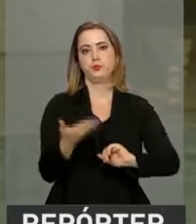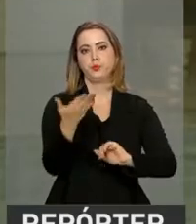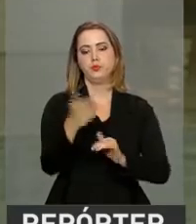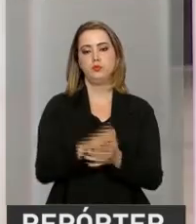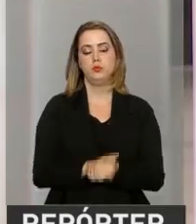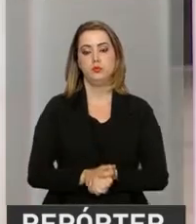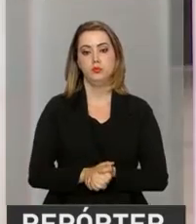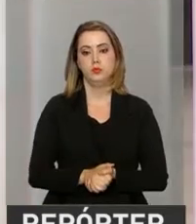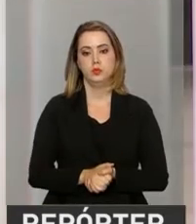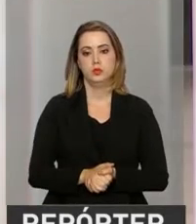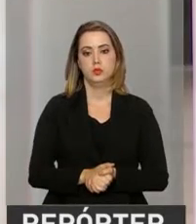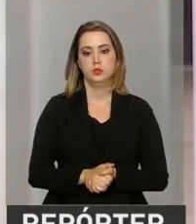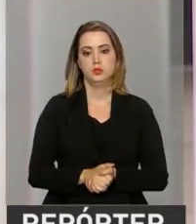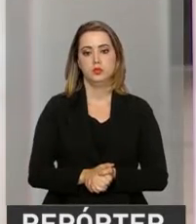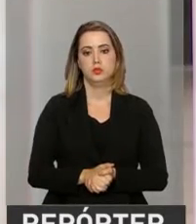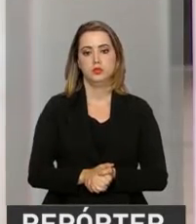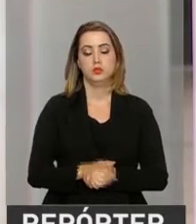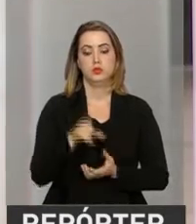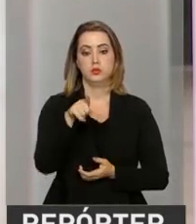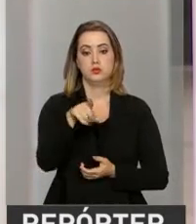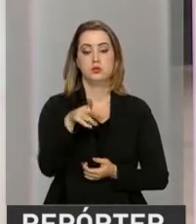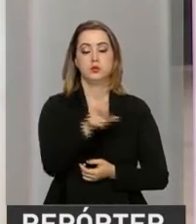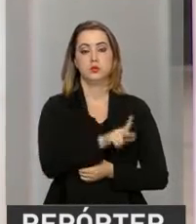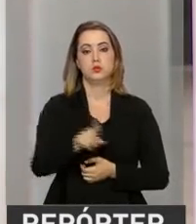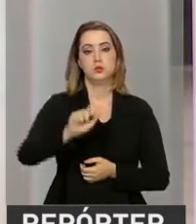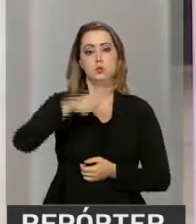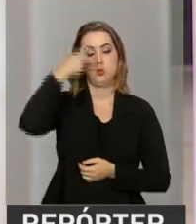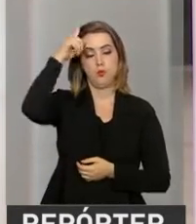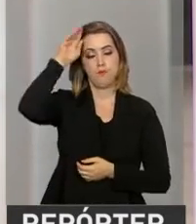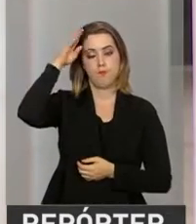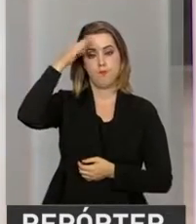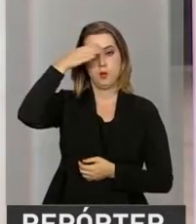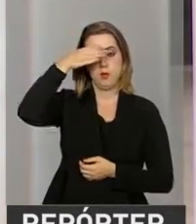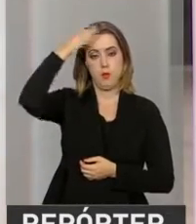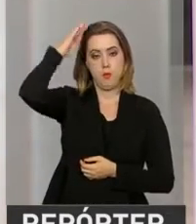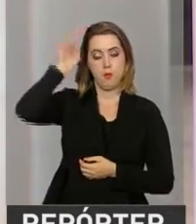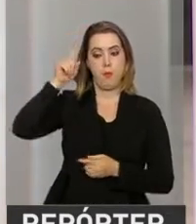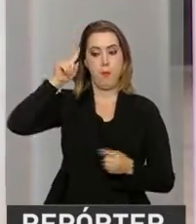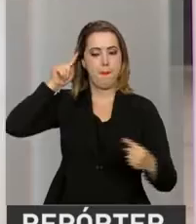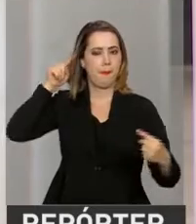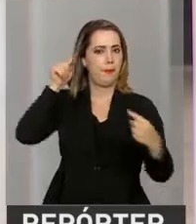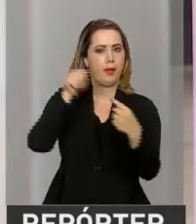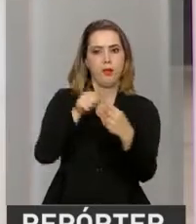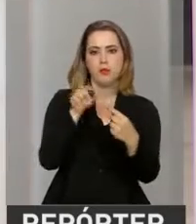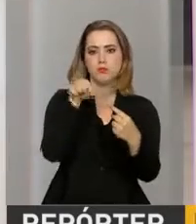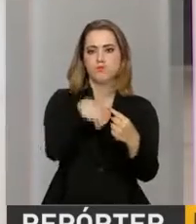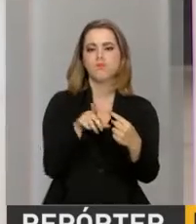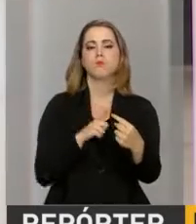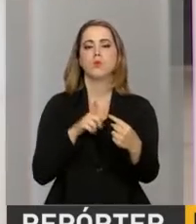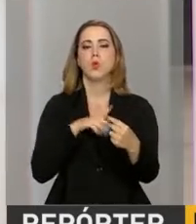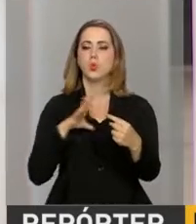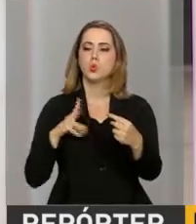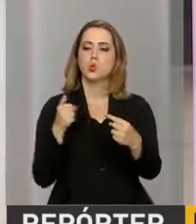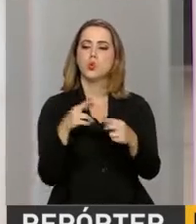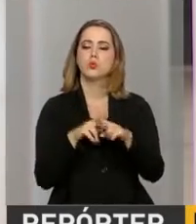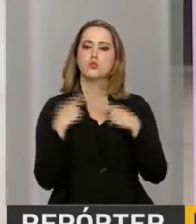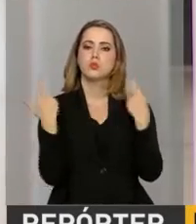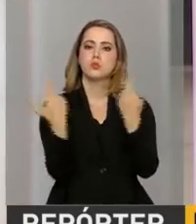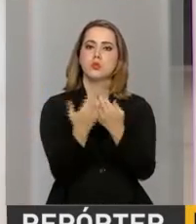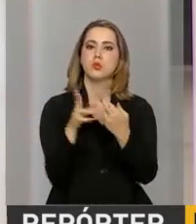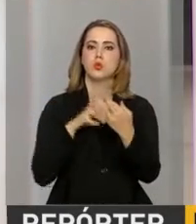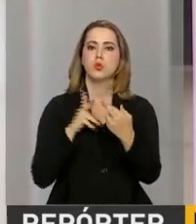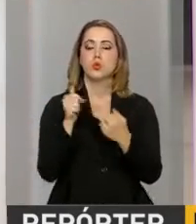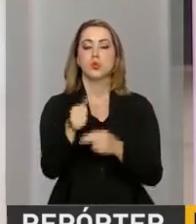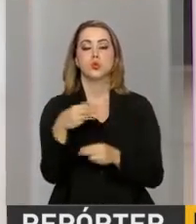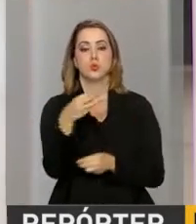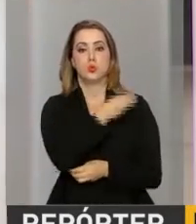Deputados. O presidente Temer está muito focado nisso. Vamos fazer uma reunião com todos os líderes da base e todos os ministros de